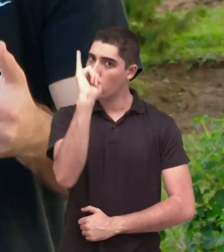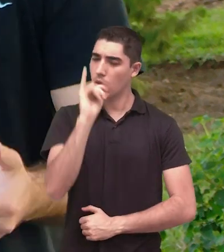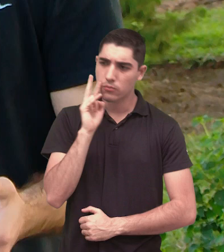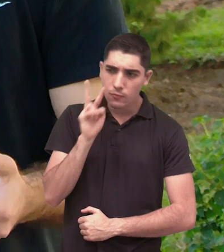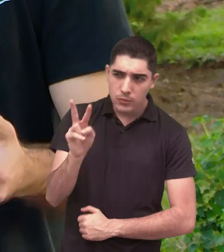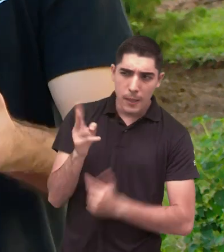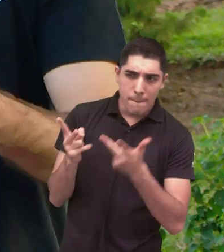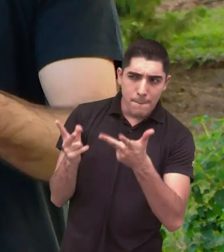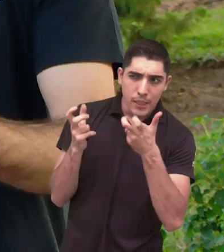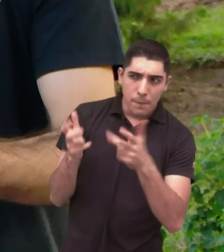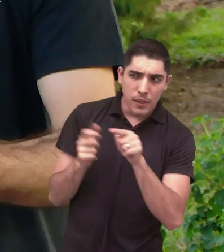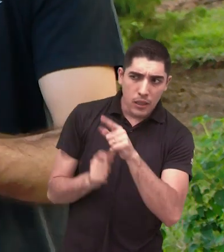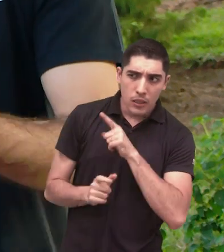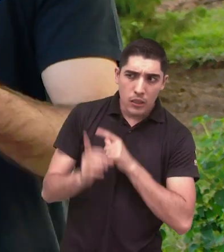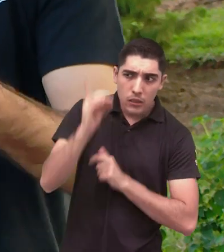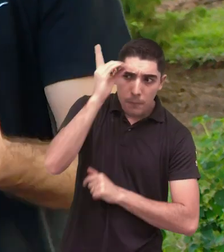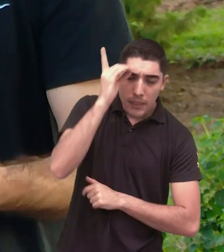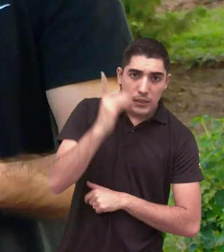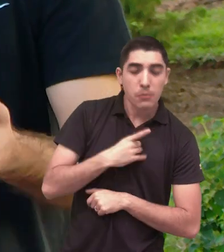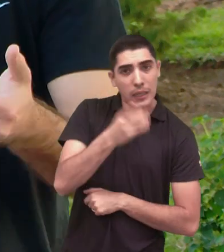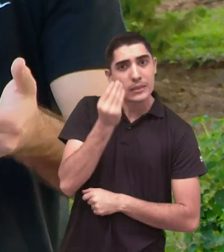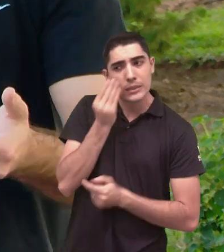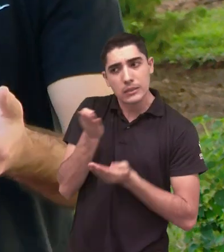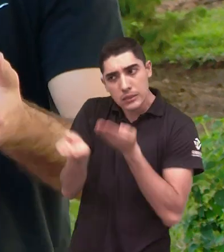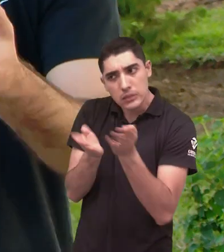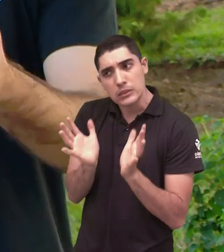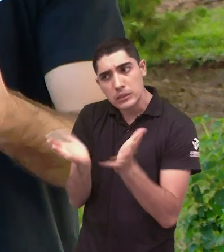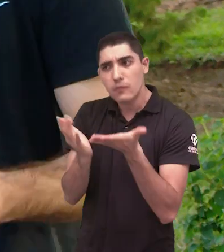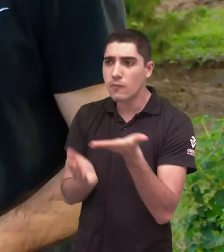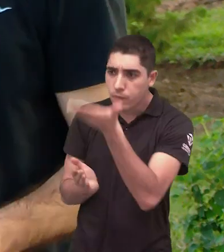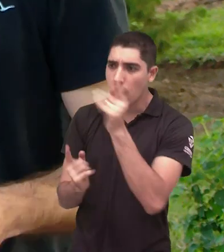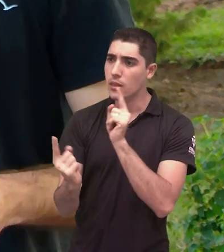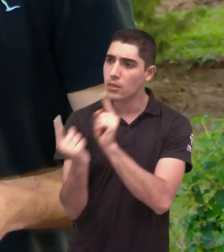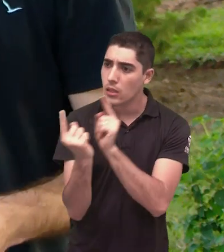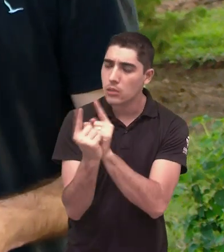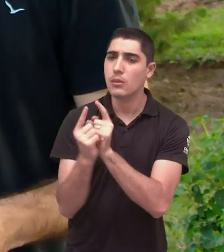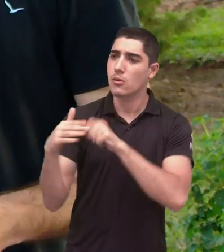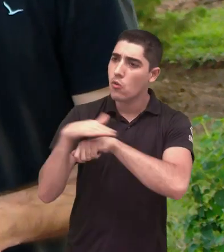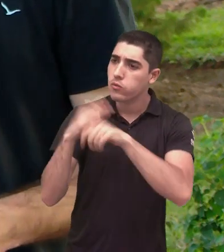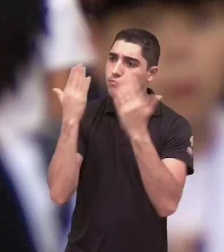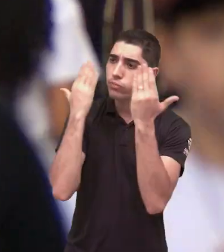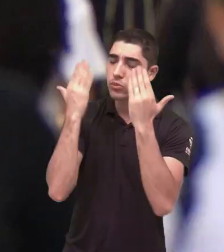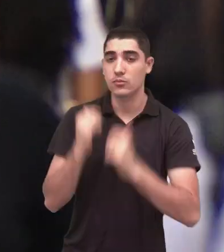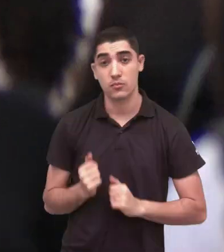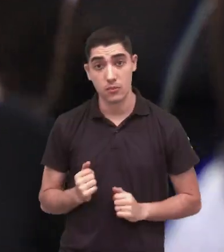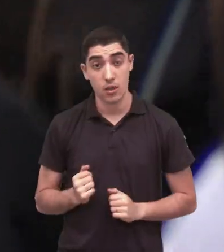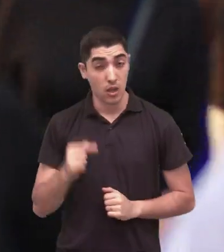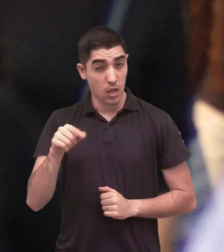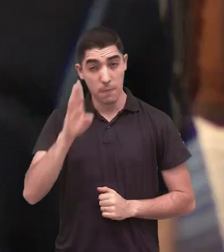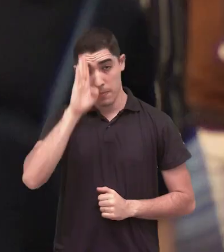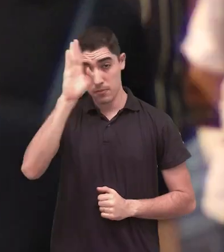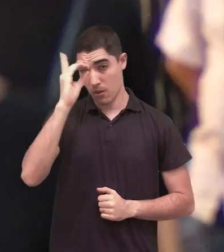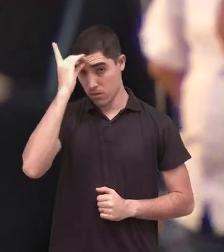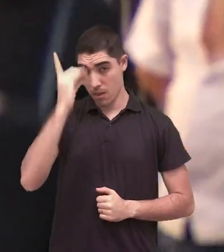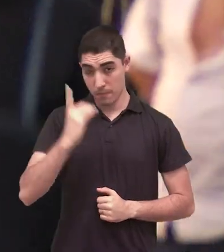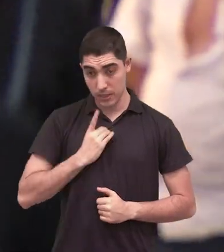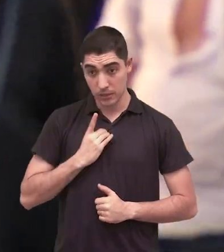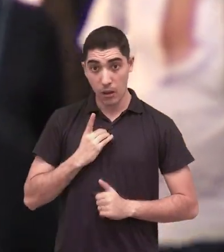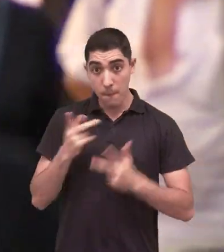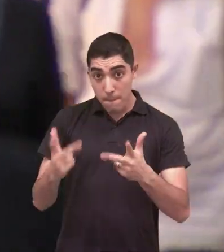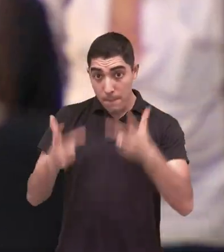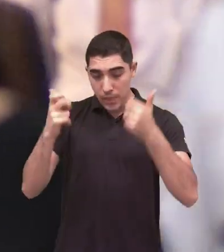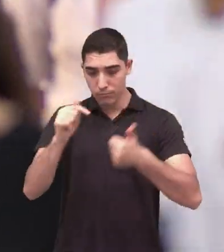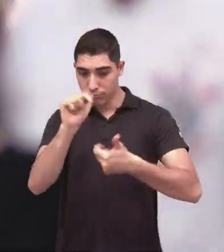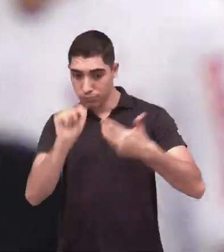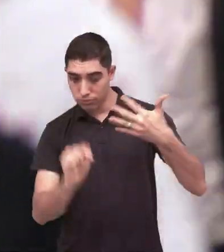para tentar reconhecer os sinais, incentivar a pessoa a buscar o tratamento adequado. Os principais sintomas da depressão